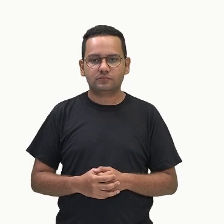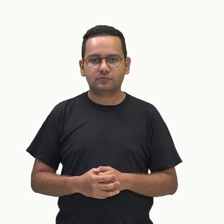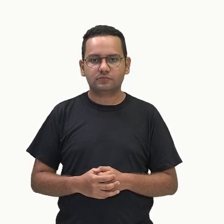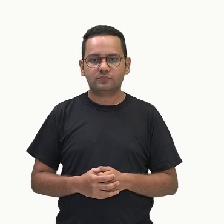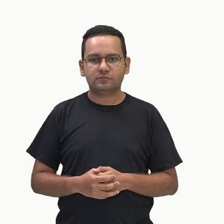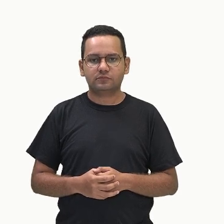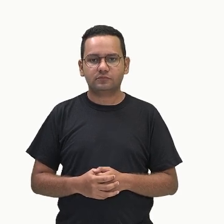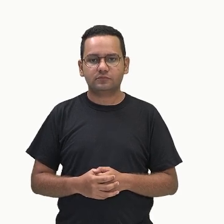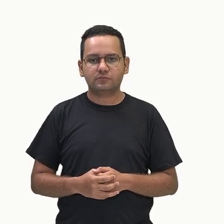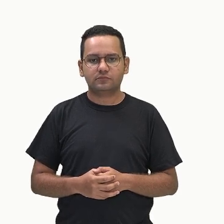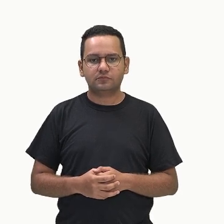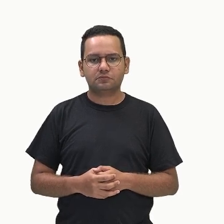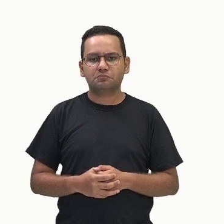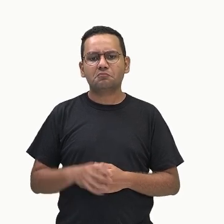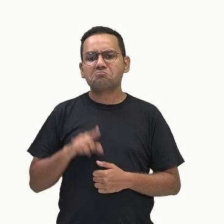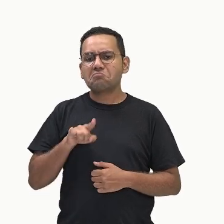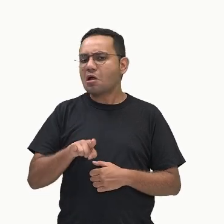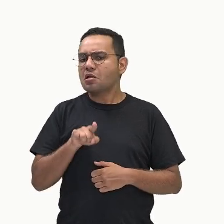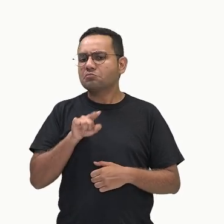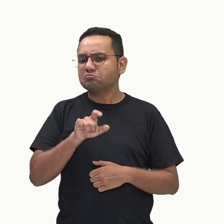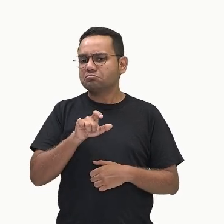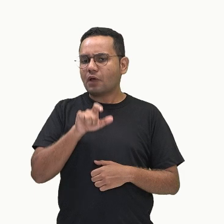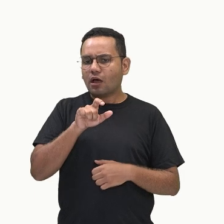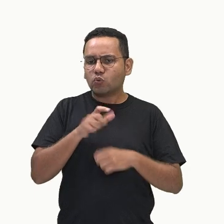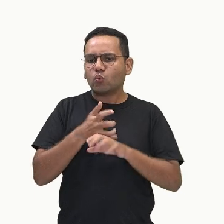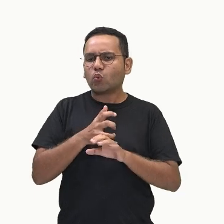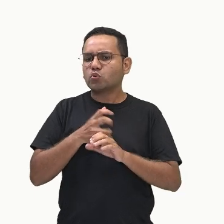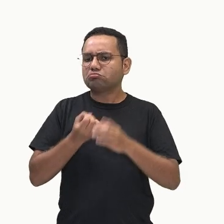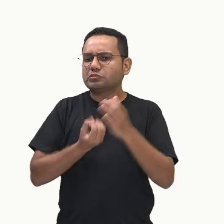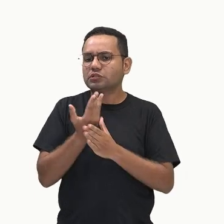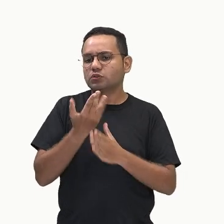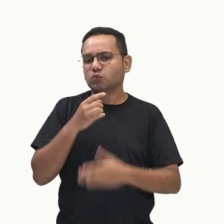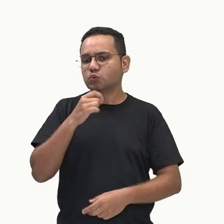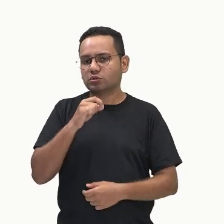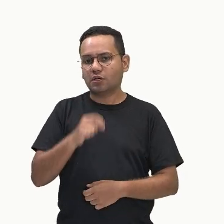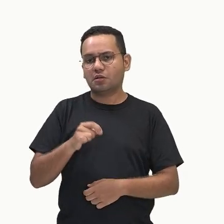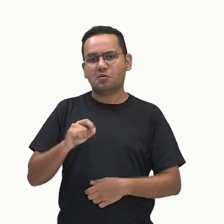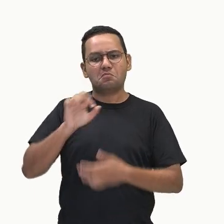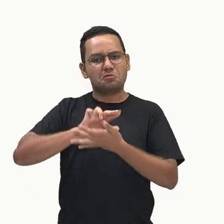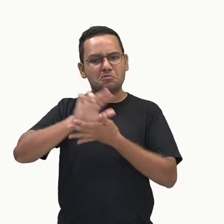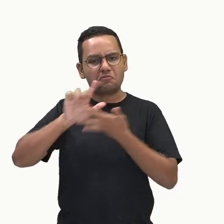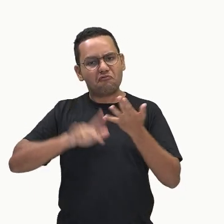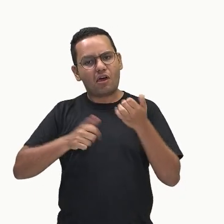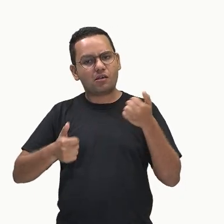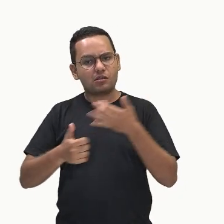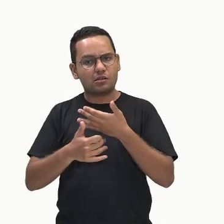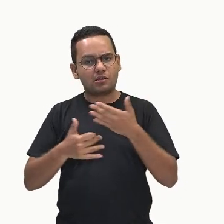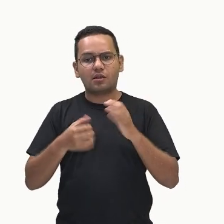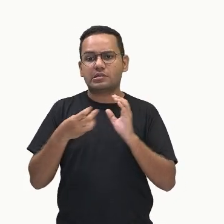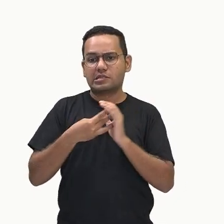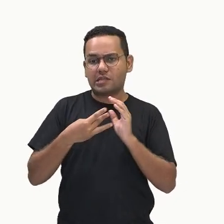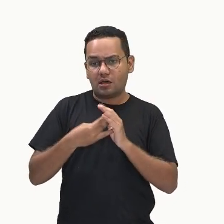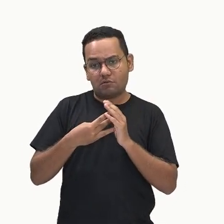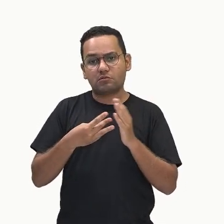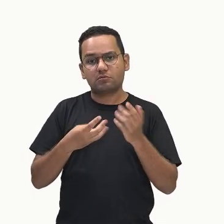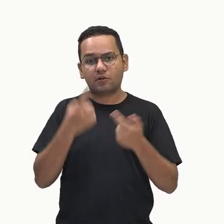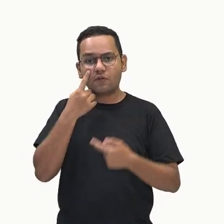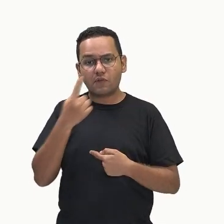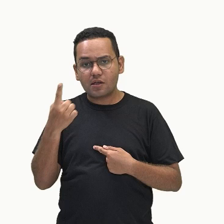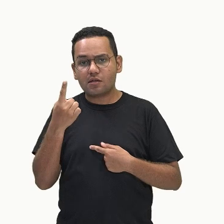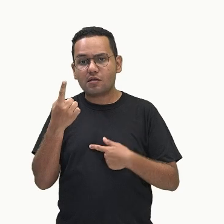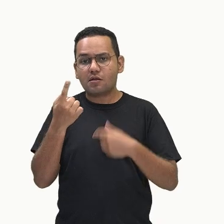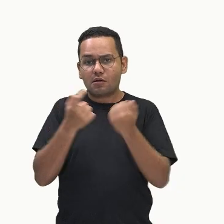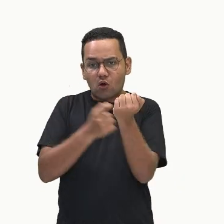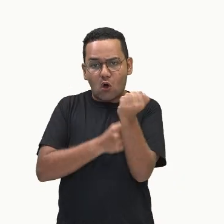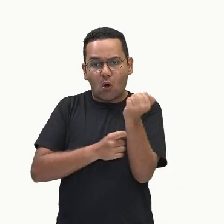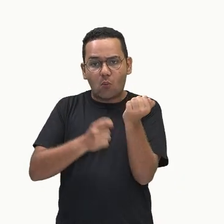células do tecido sanguíneo, sendo os glóbulos brancos, onde